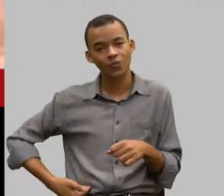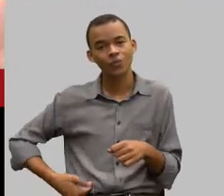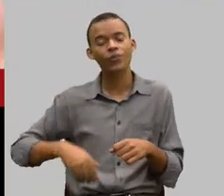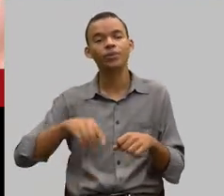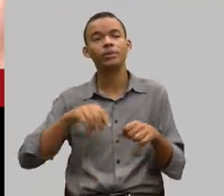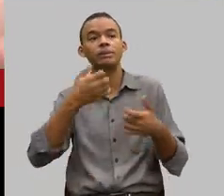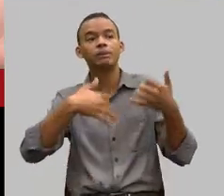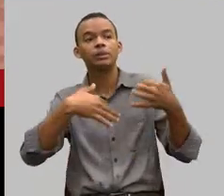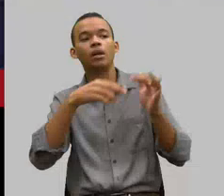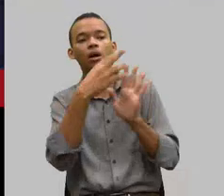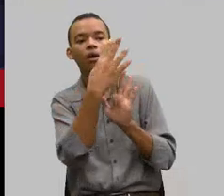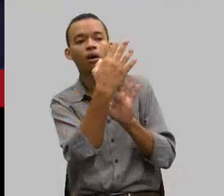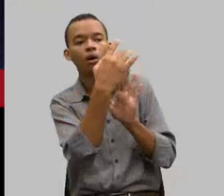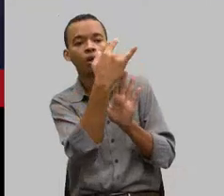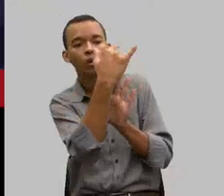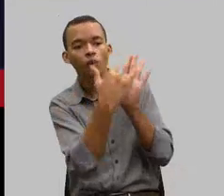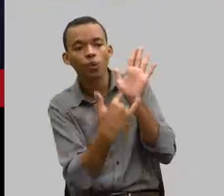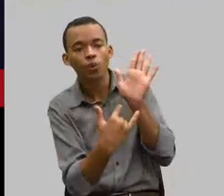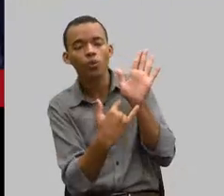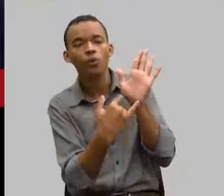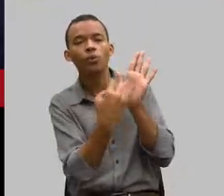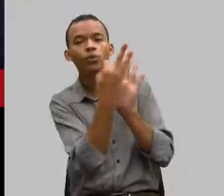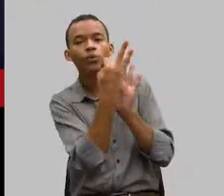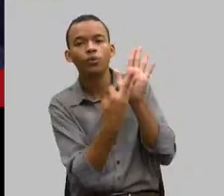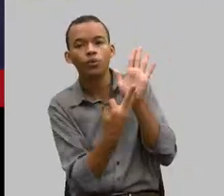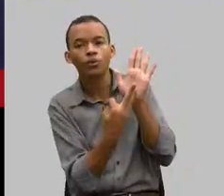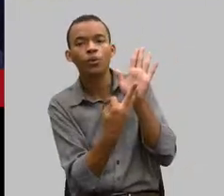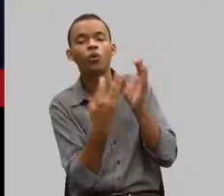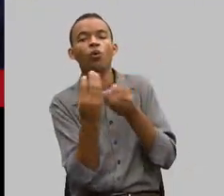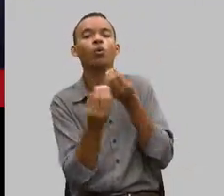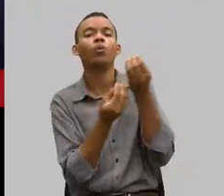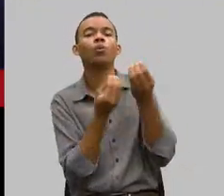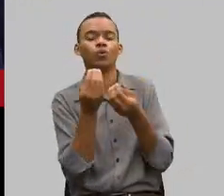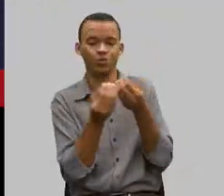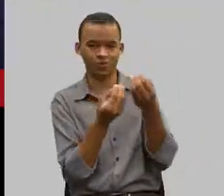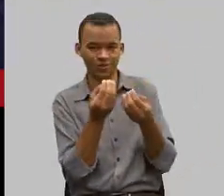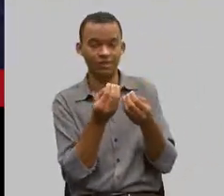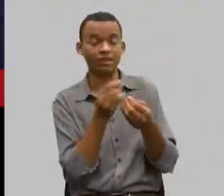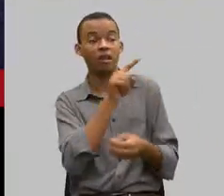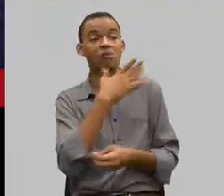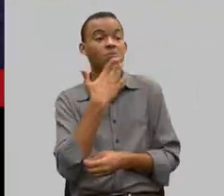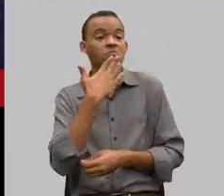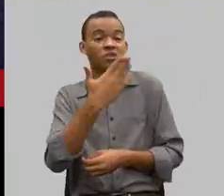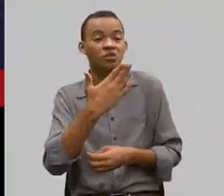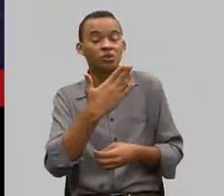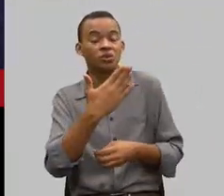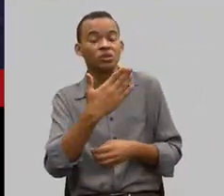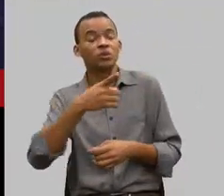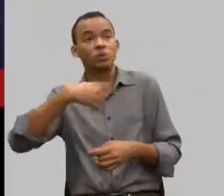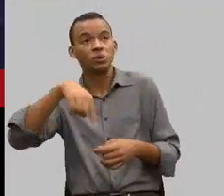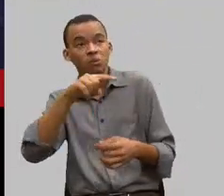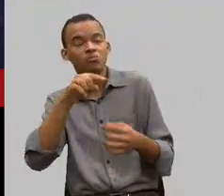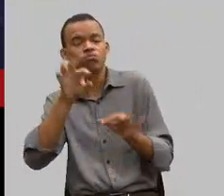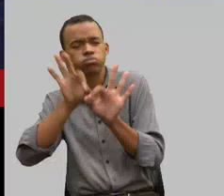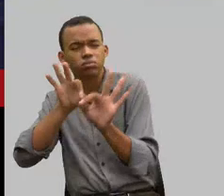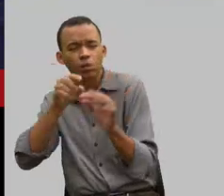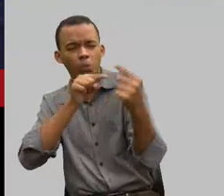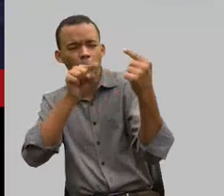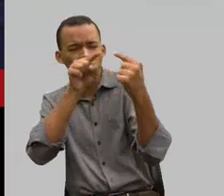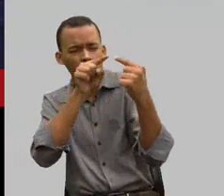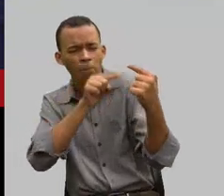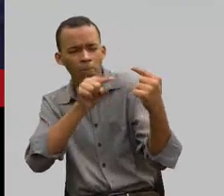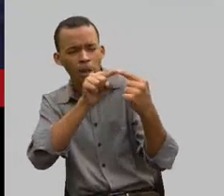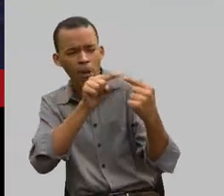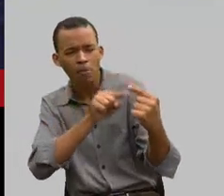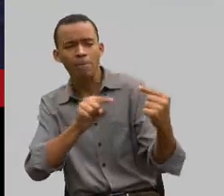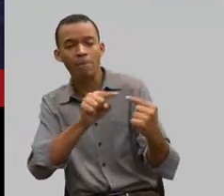texto eh Então não saiu nada daqui diferente daquilo que o governo queria E aí o governo vai esperar o